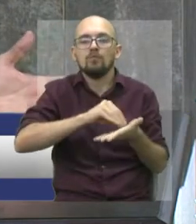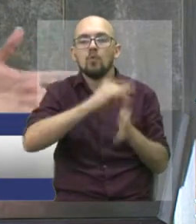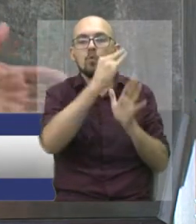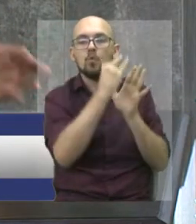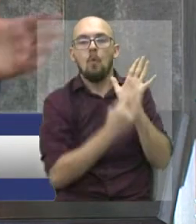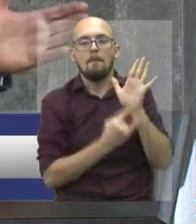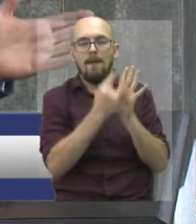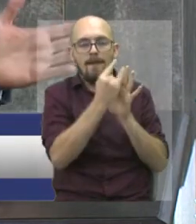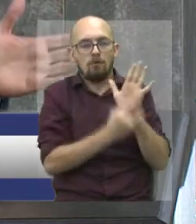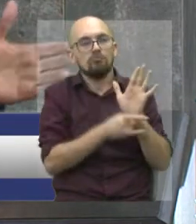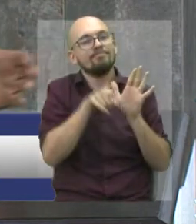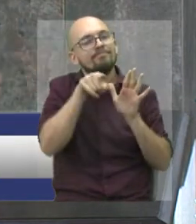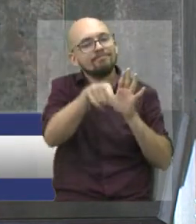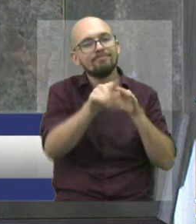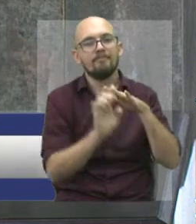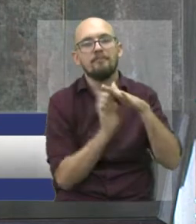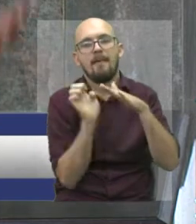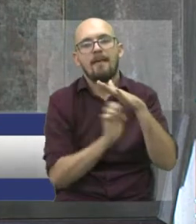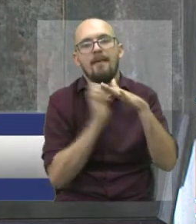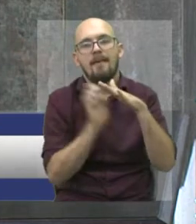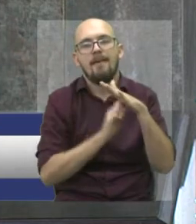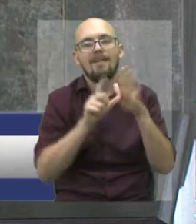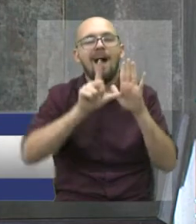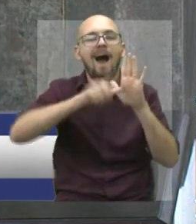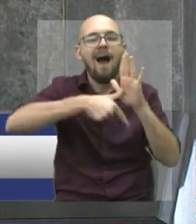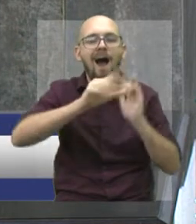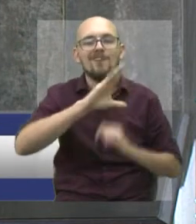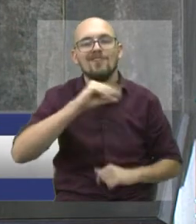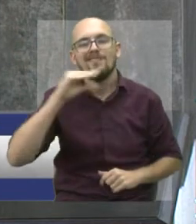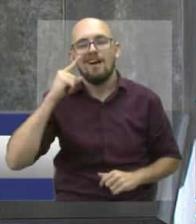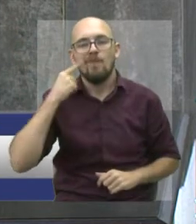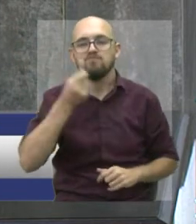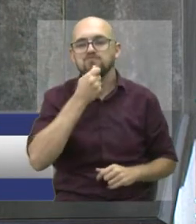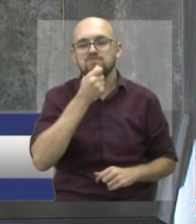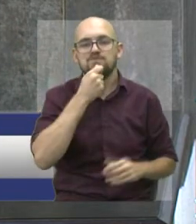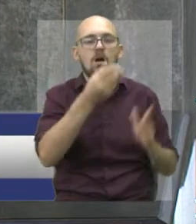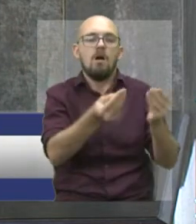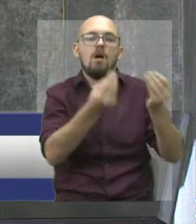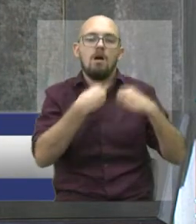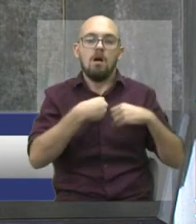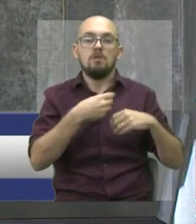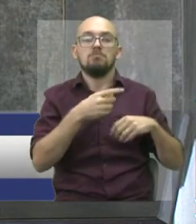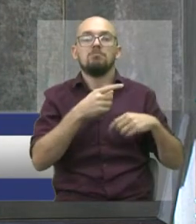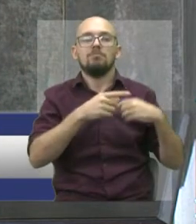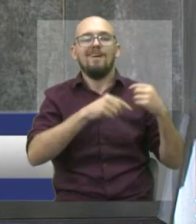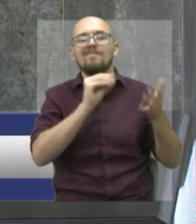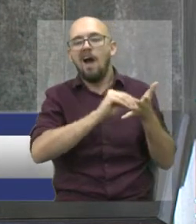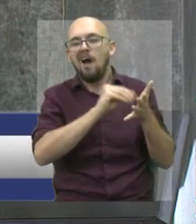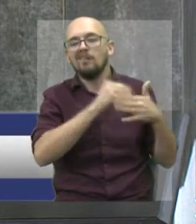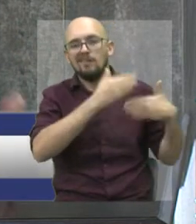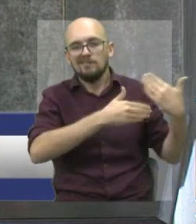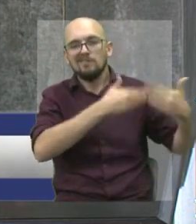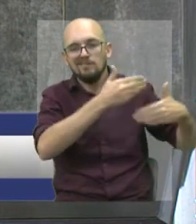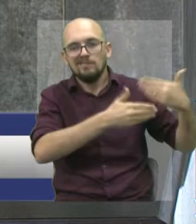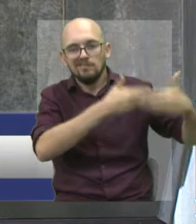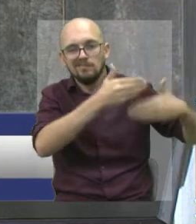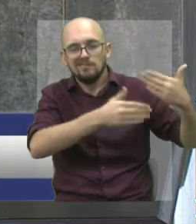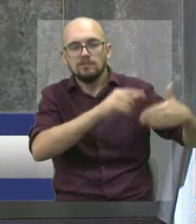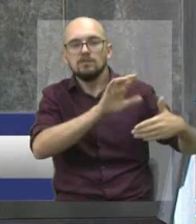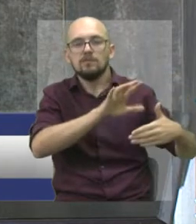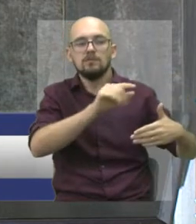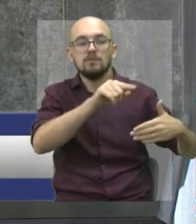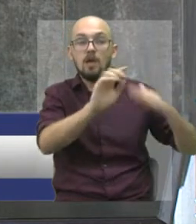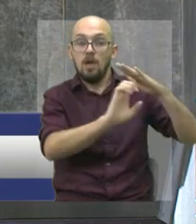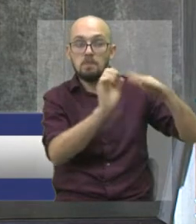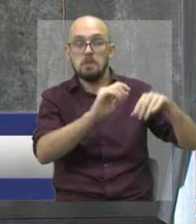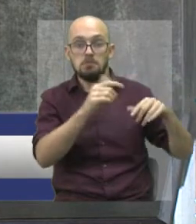que eram para ser entregues pela empresa aí, vencedora do processo licitatório. Haja vista que isso